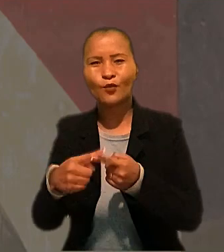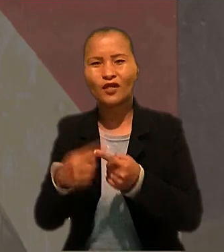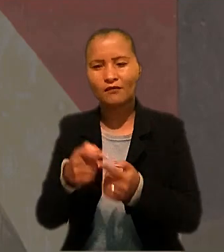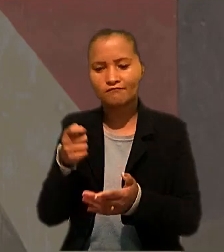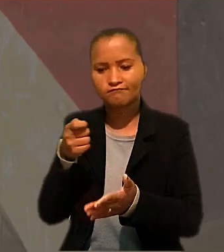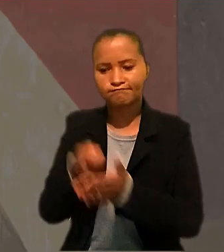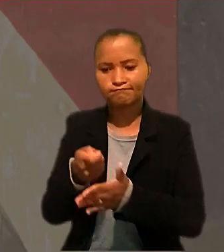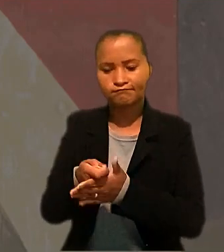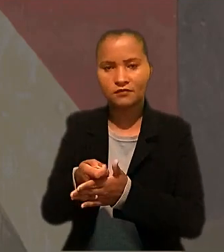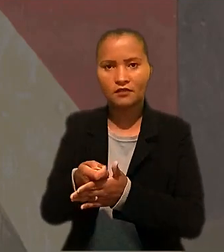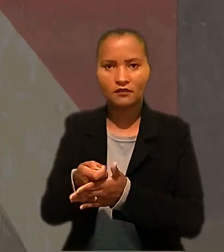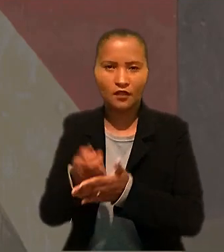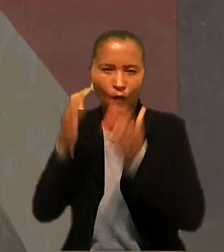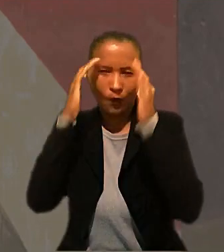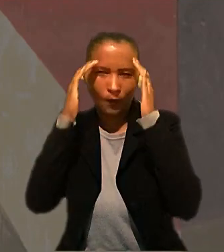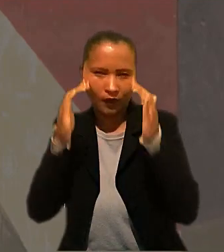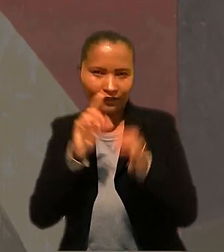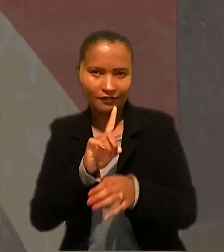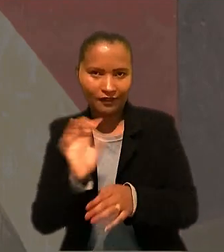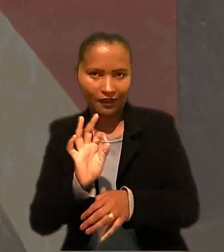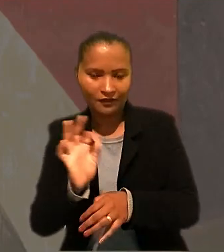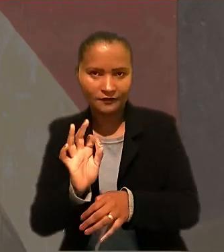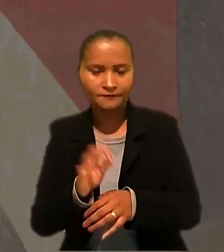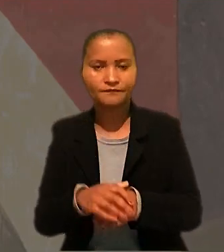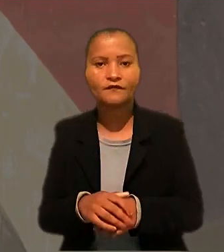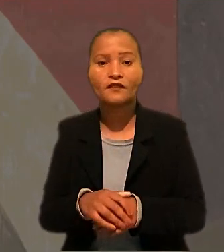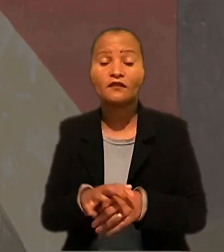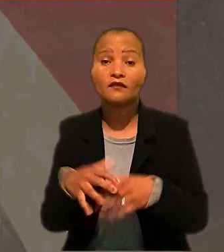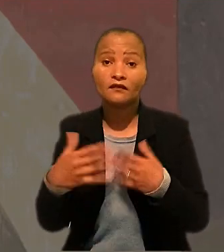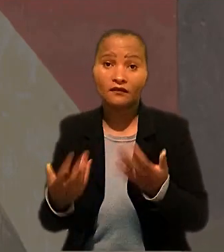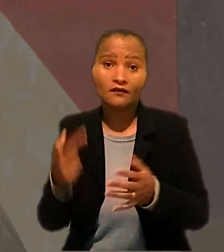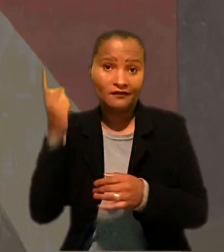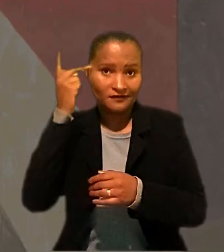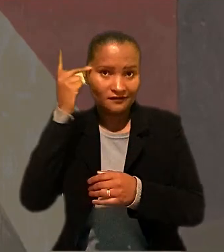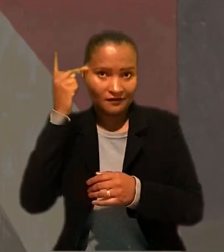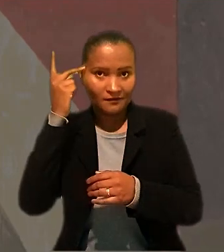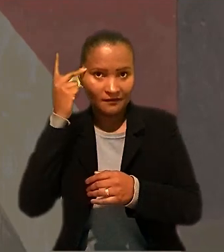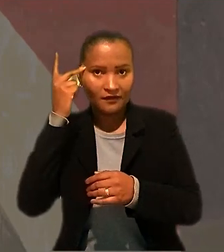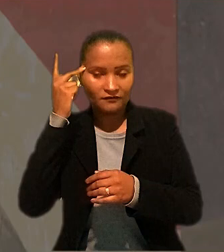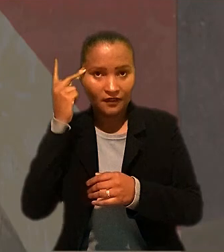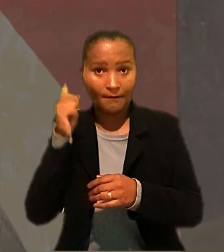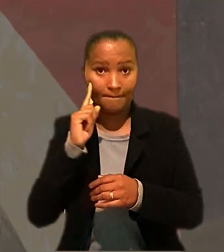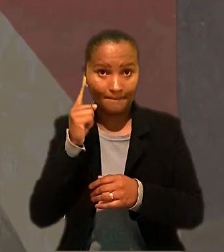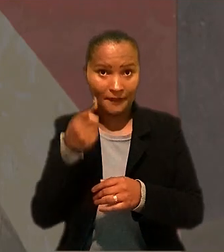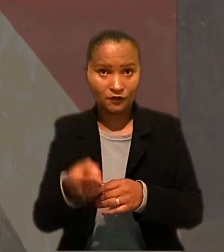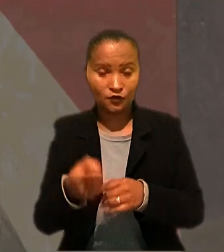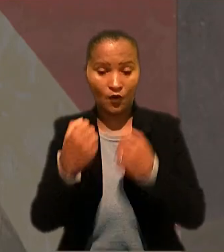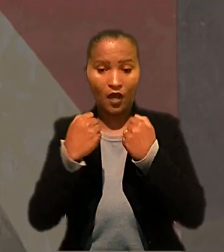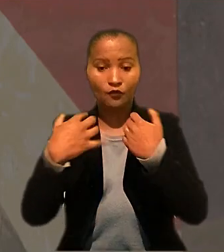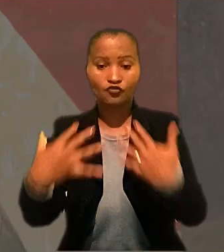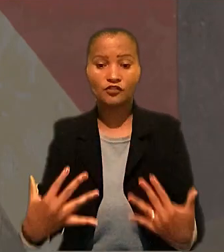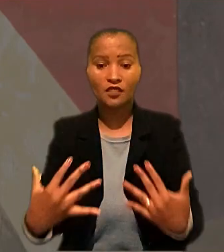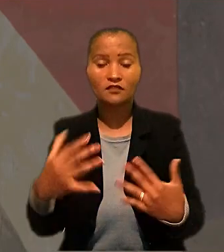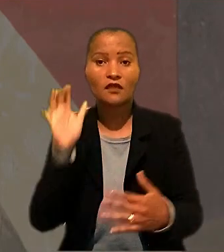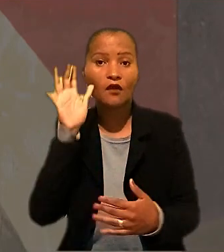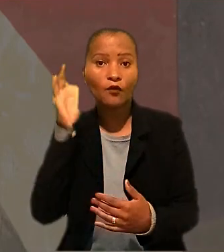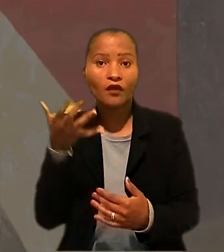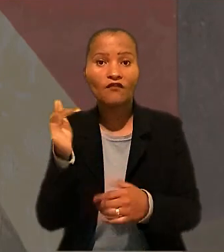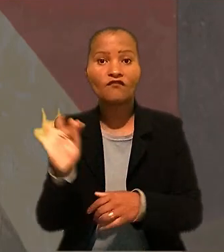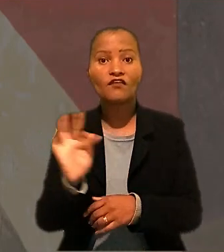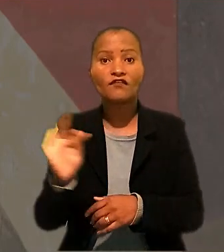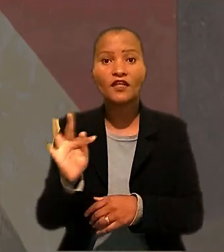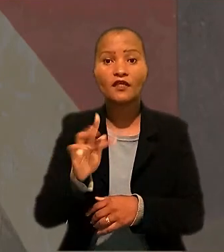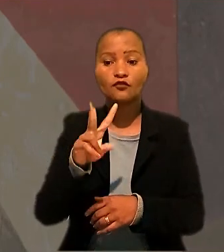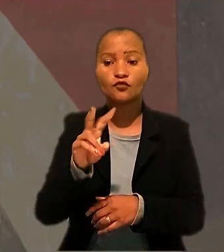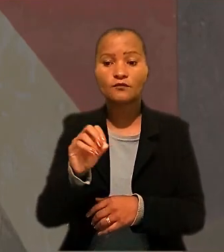indisciplina. Inicialmente, a 7ª Vara do Trabalho de São Bernardo do Campo, em São Paulo, determinou que a audiência ocorresse em fevereiro